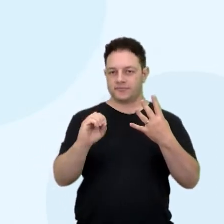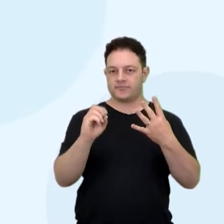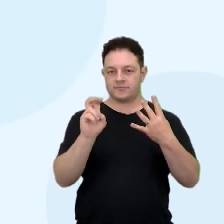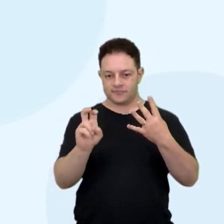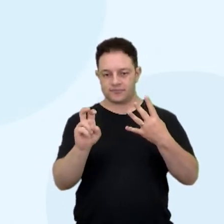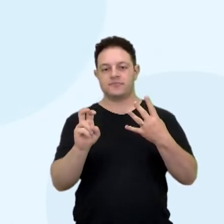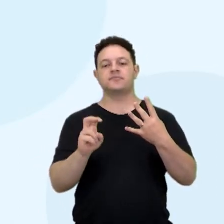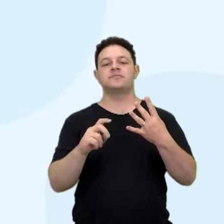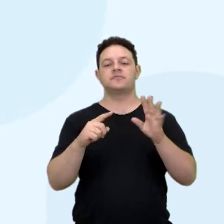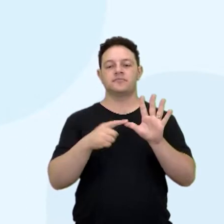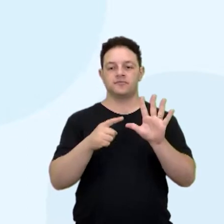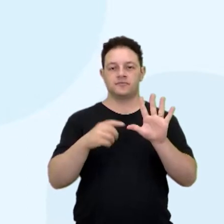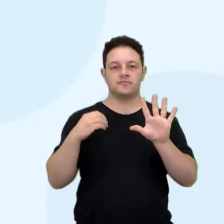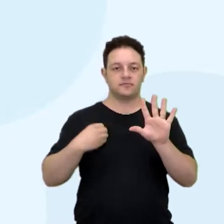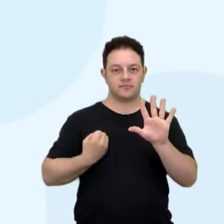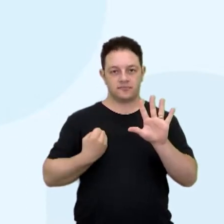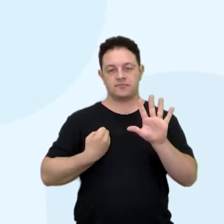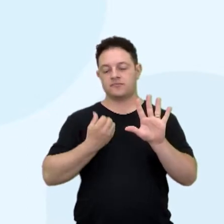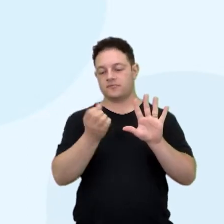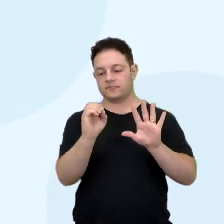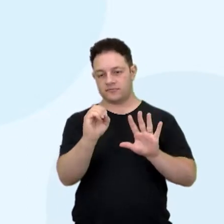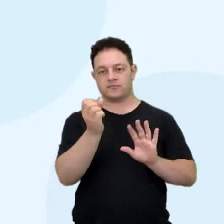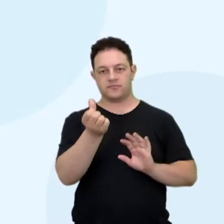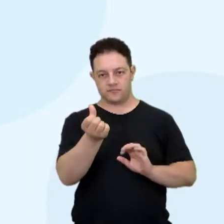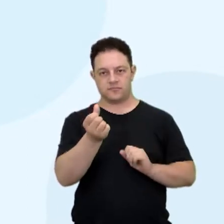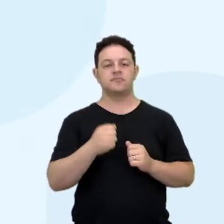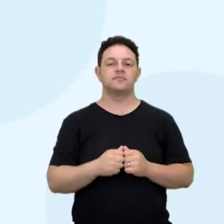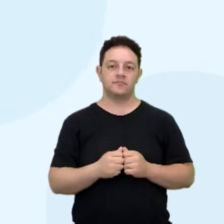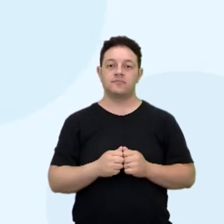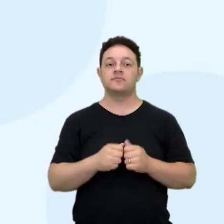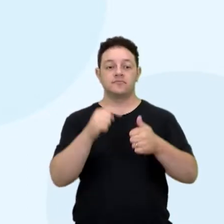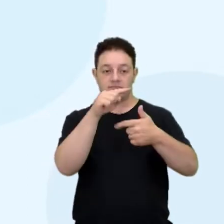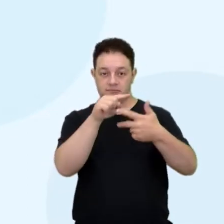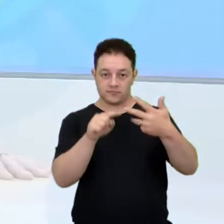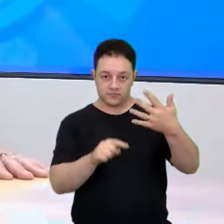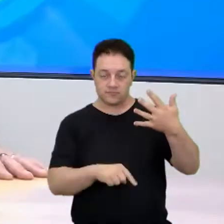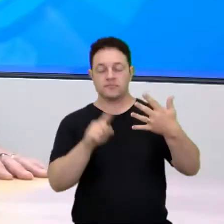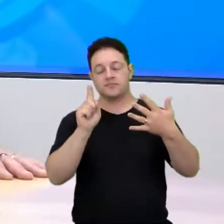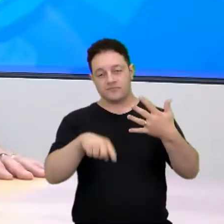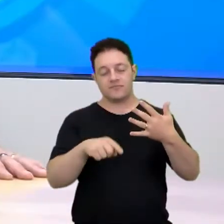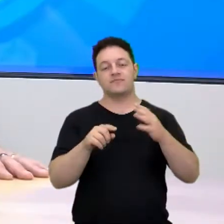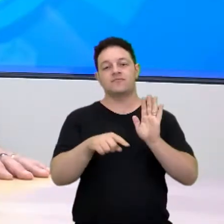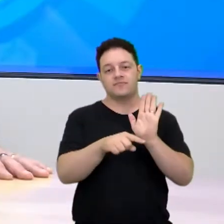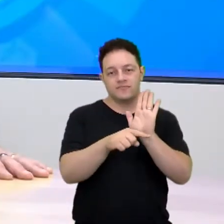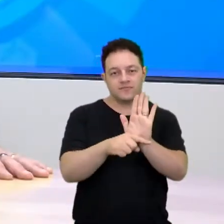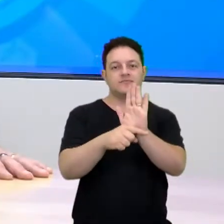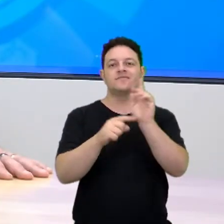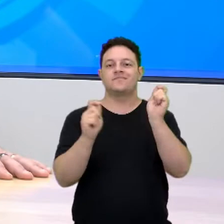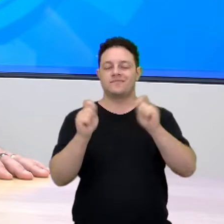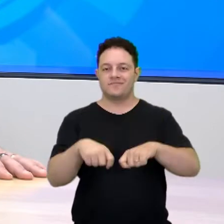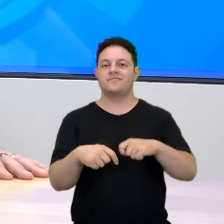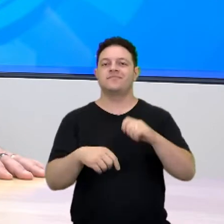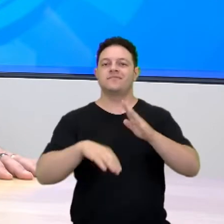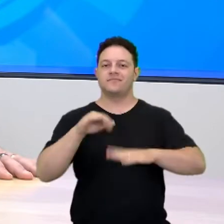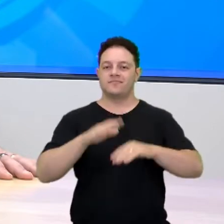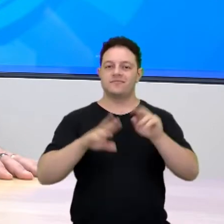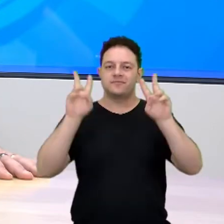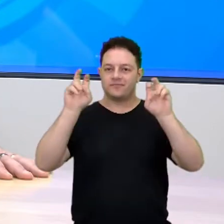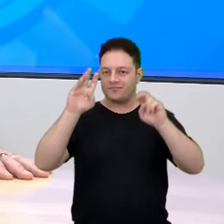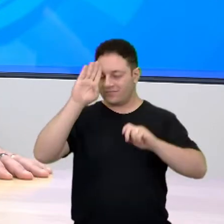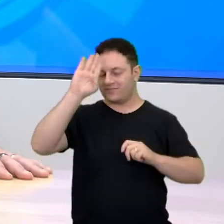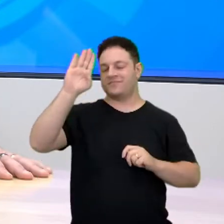05 e 06. Então são essas habilidades aí que fazem parte aí das habilidades dos